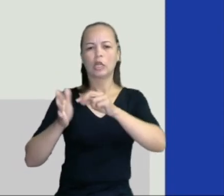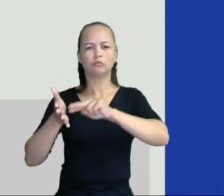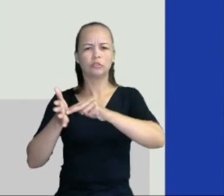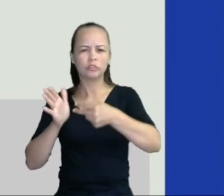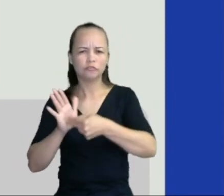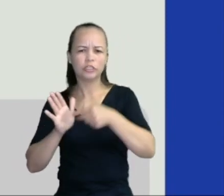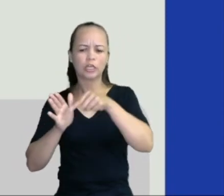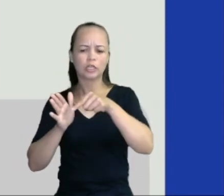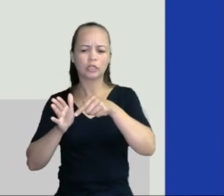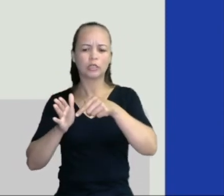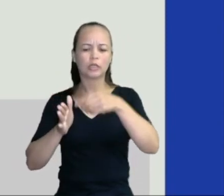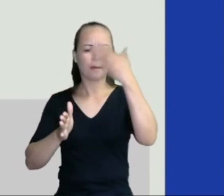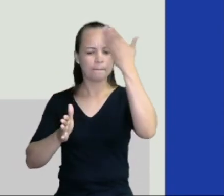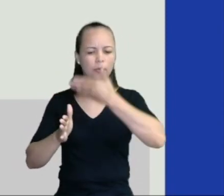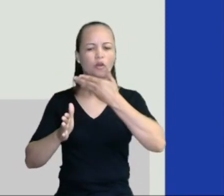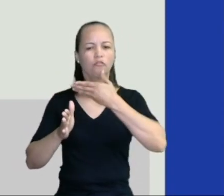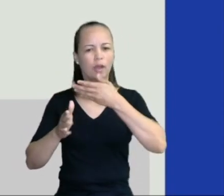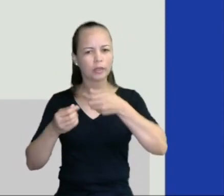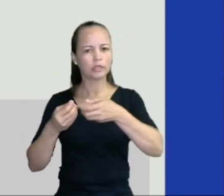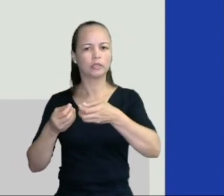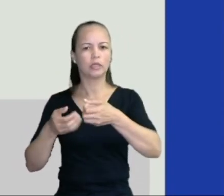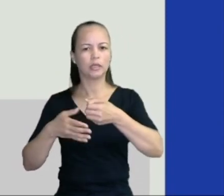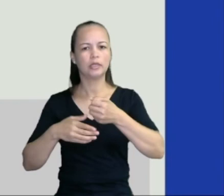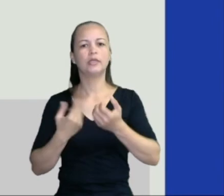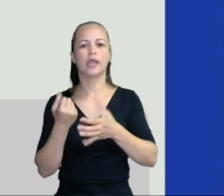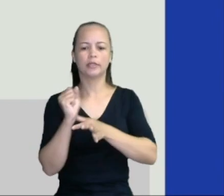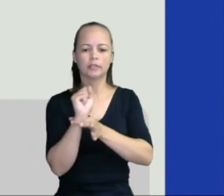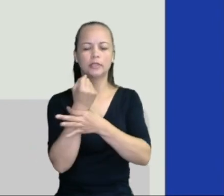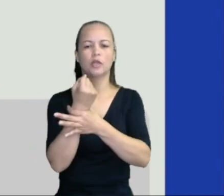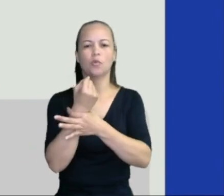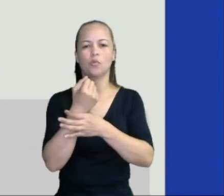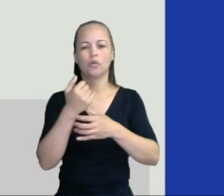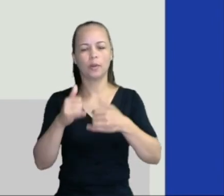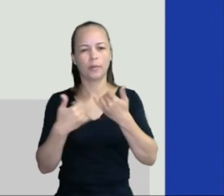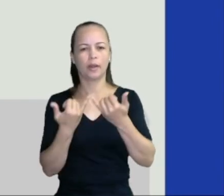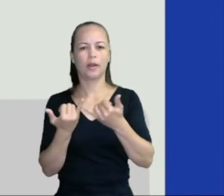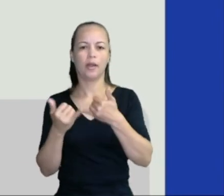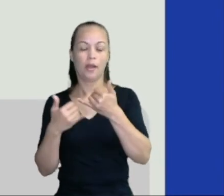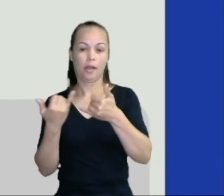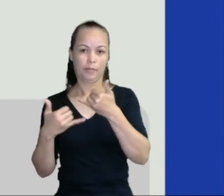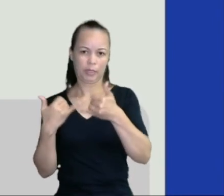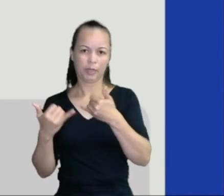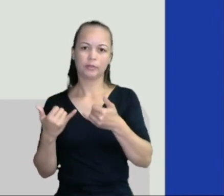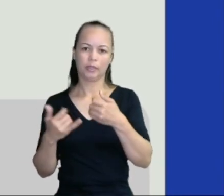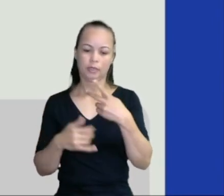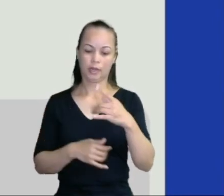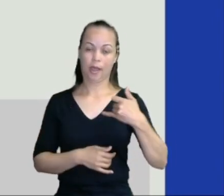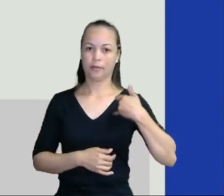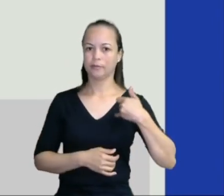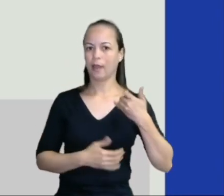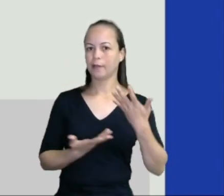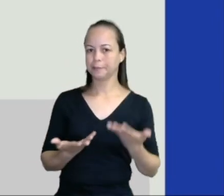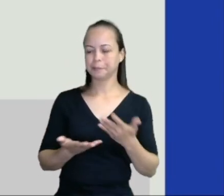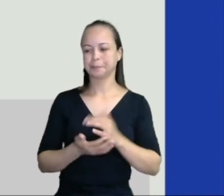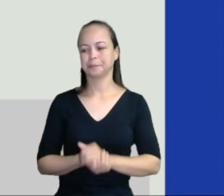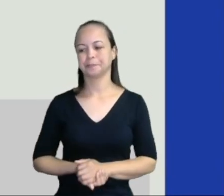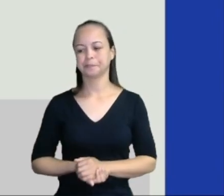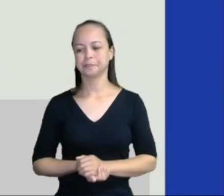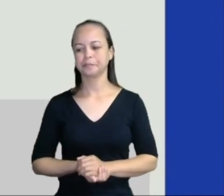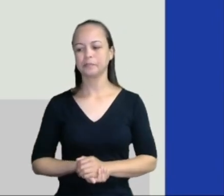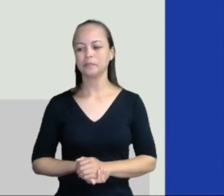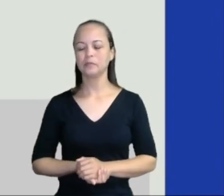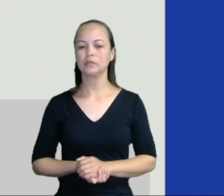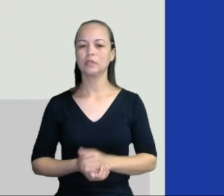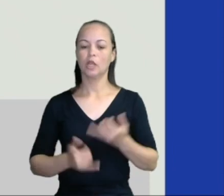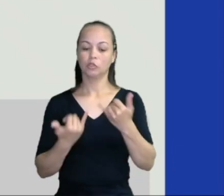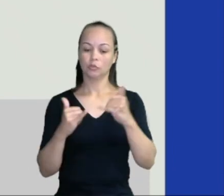foi aprovado e ele é seguro para a utilização daquela idade ali, tá bom? Choques